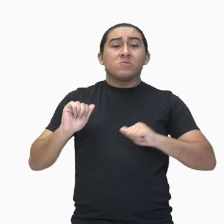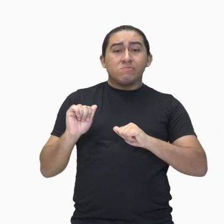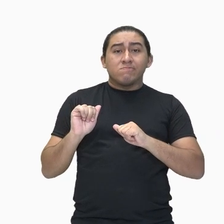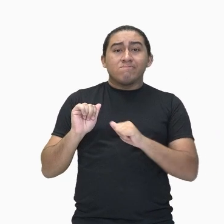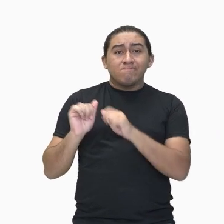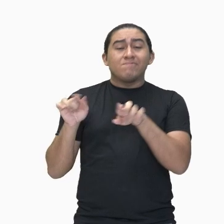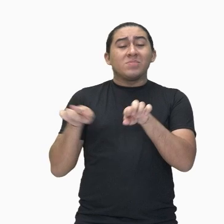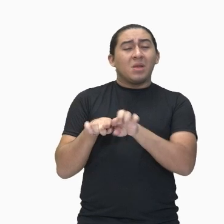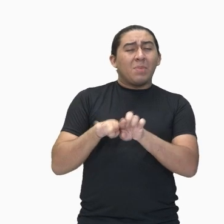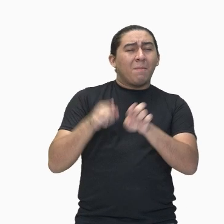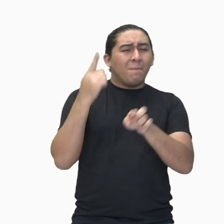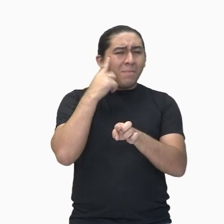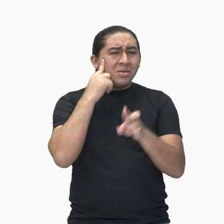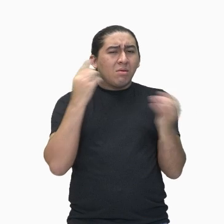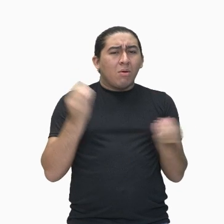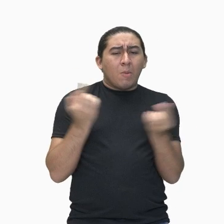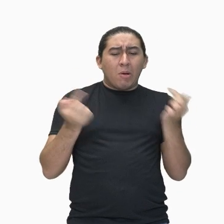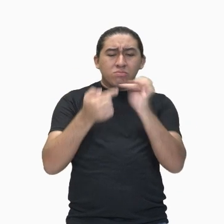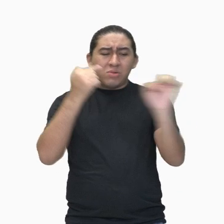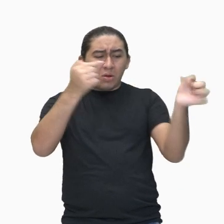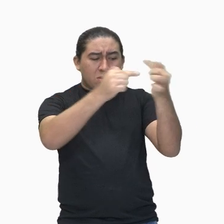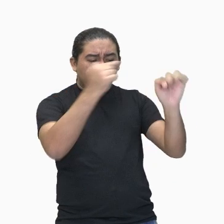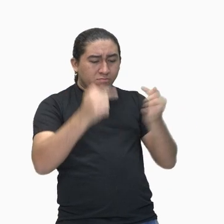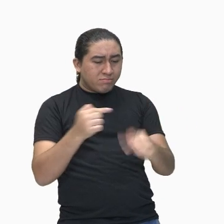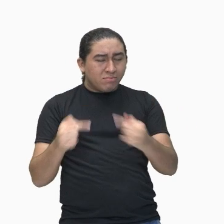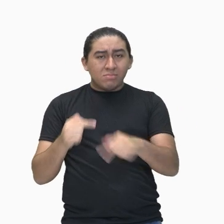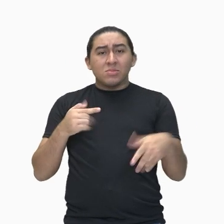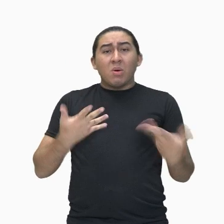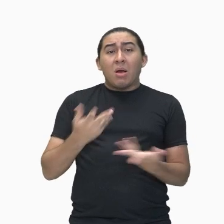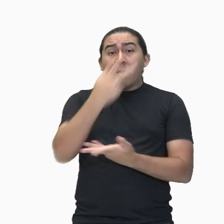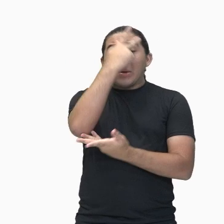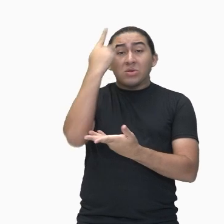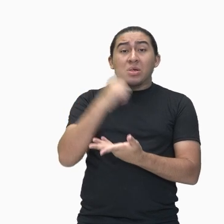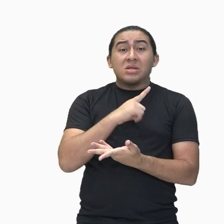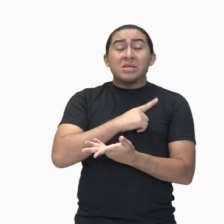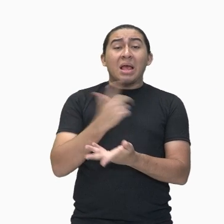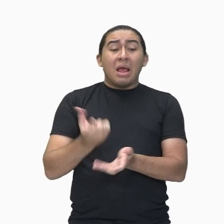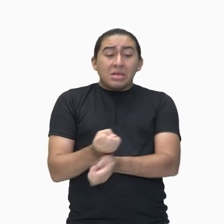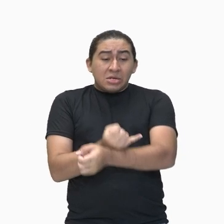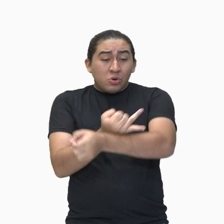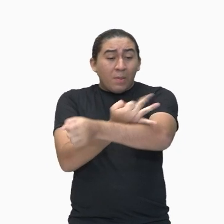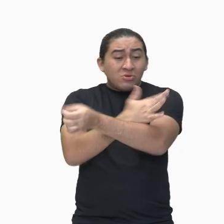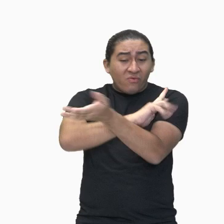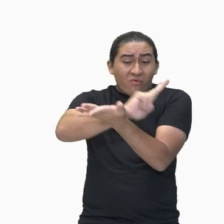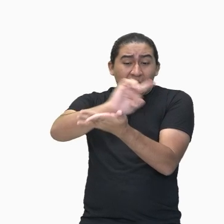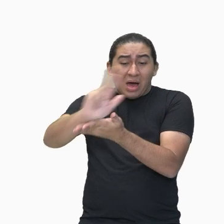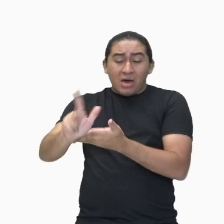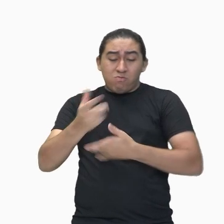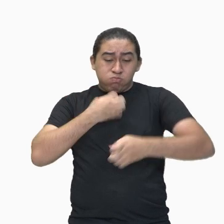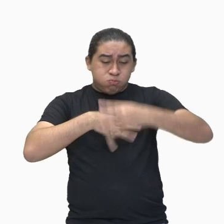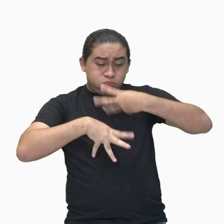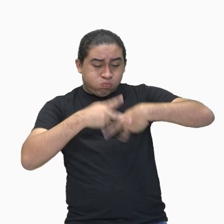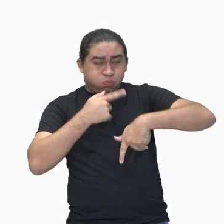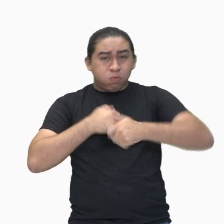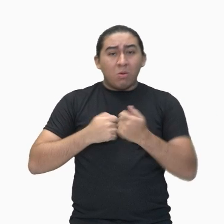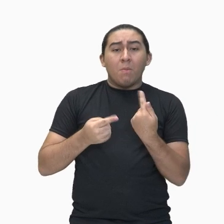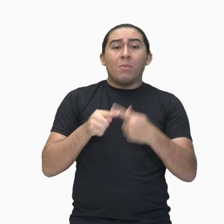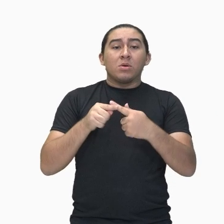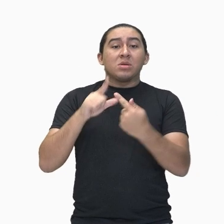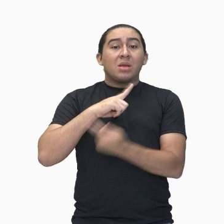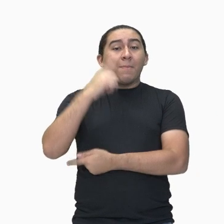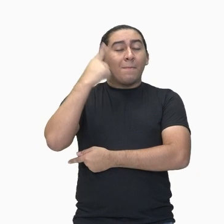concordou tão dissonantes? Quem sustentou tão vários sentimentos? Pois para a glória excedem